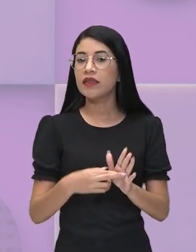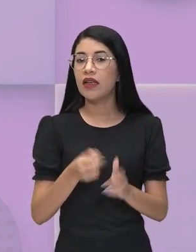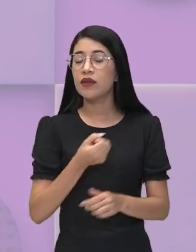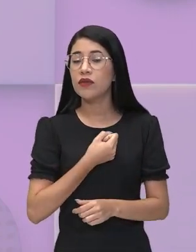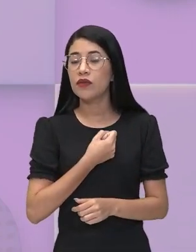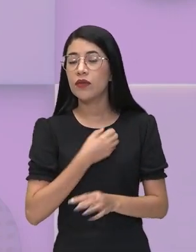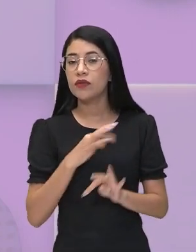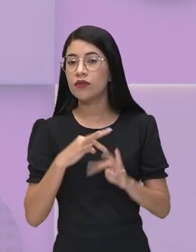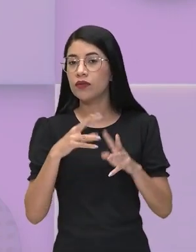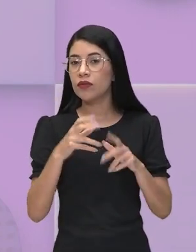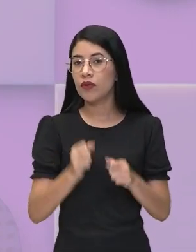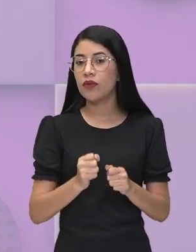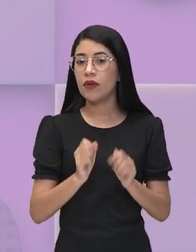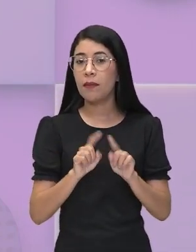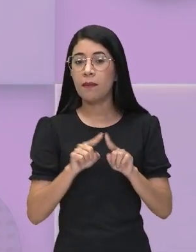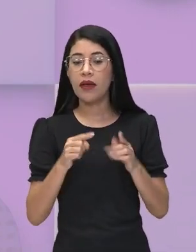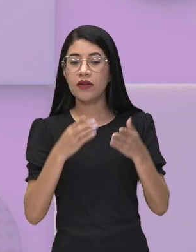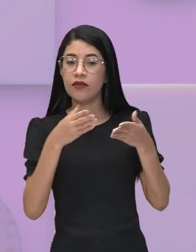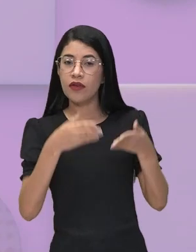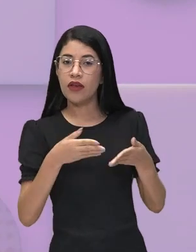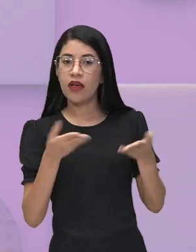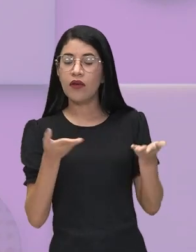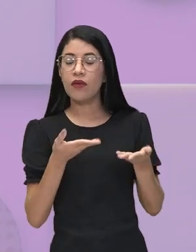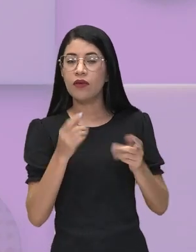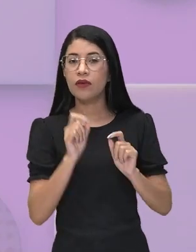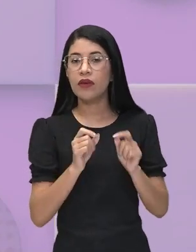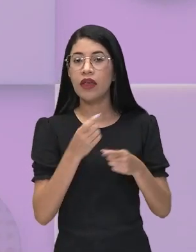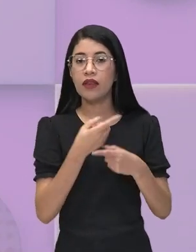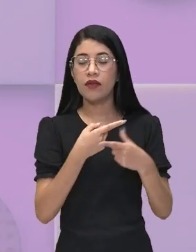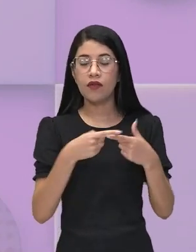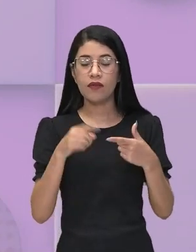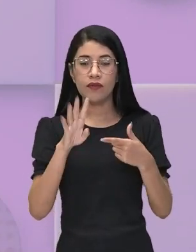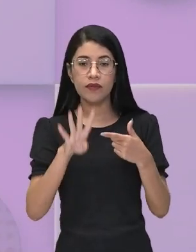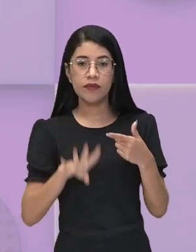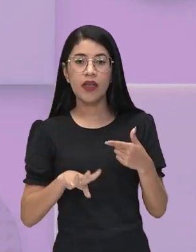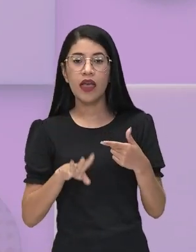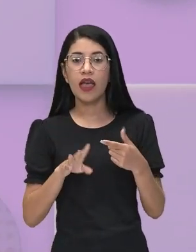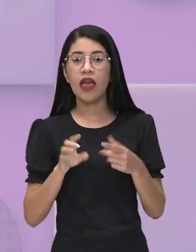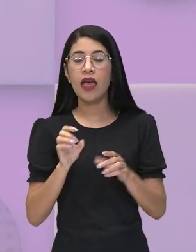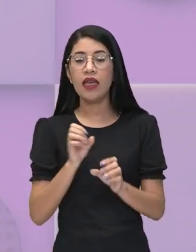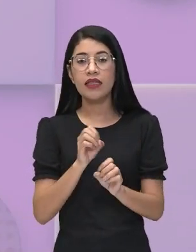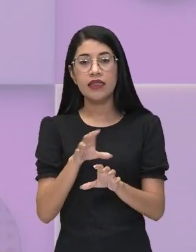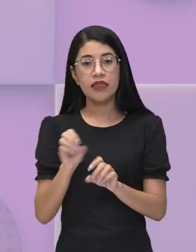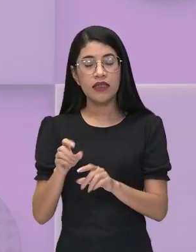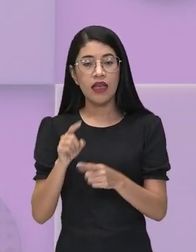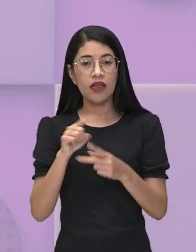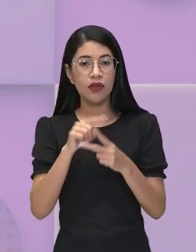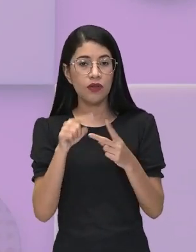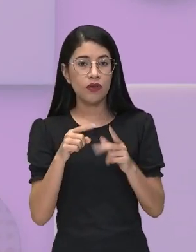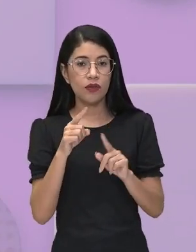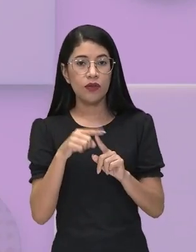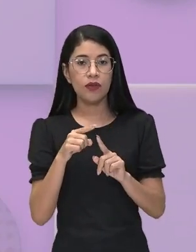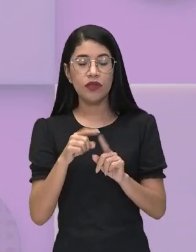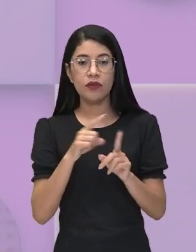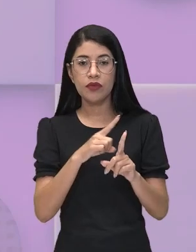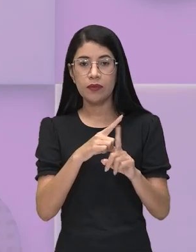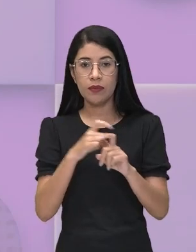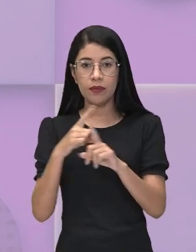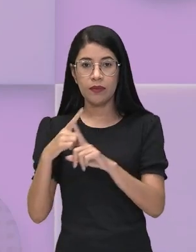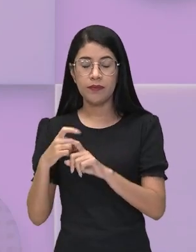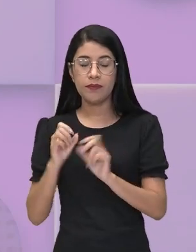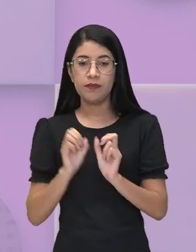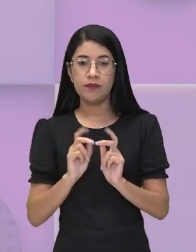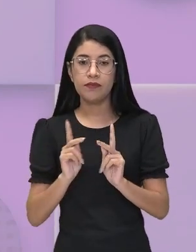aí nós vamos falar especificamente hoje de fatoração e trabalhar dois tipos de produtos notáveis. Tudo bem? Então,